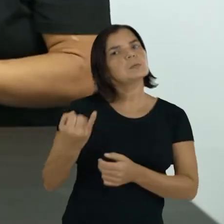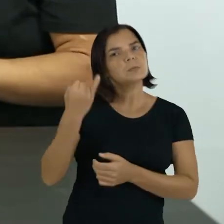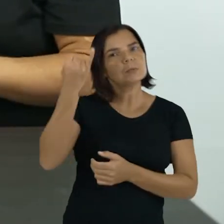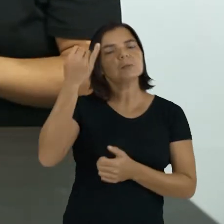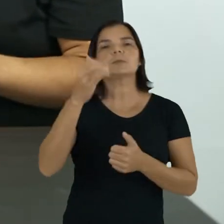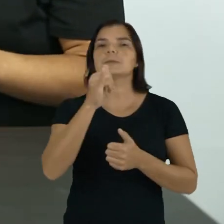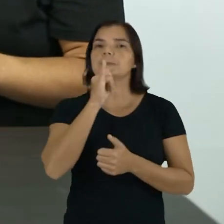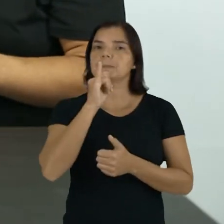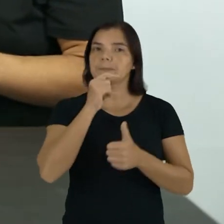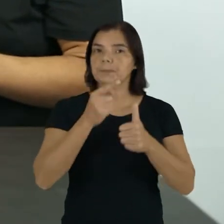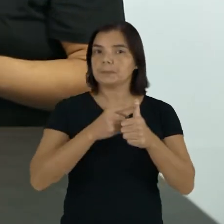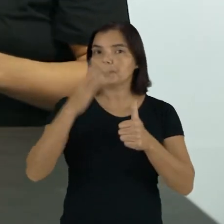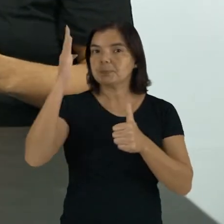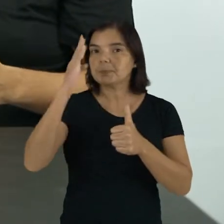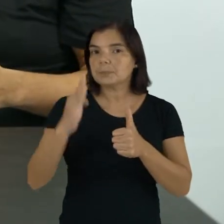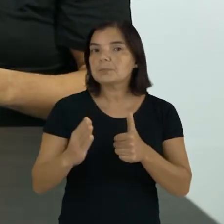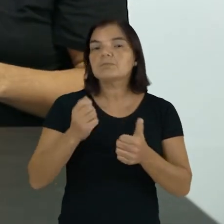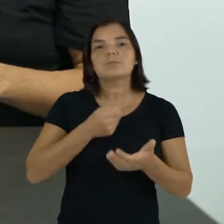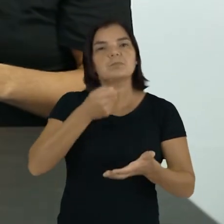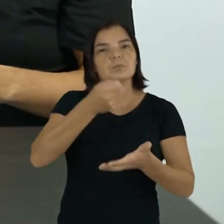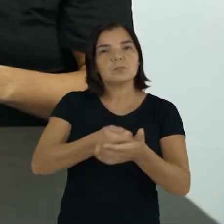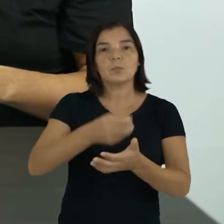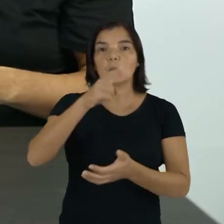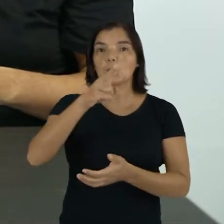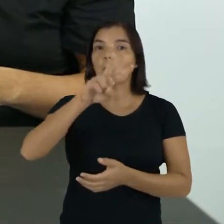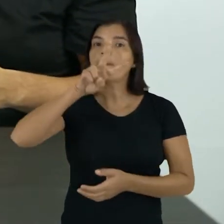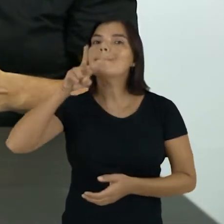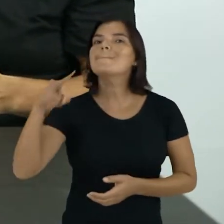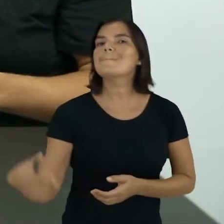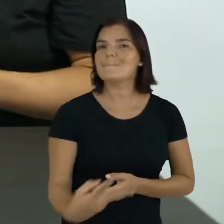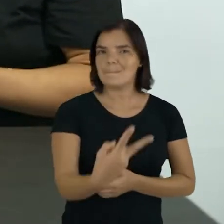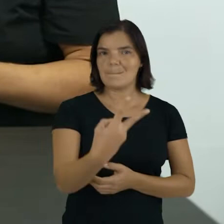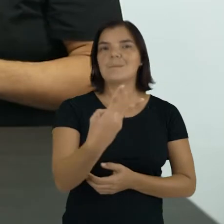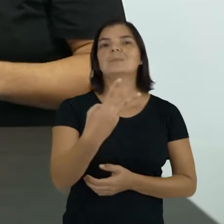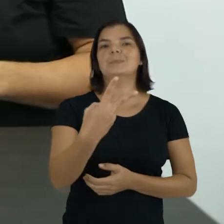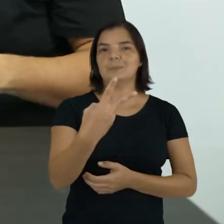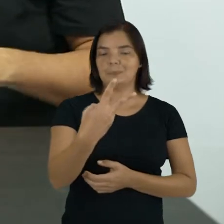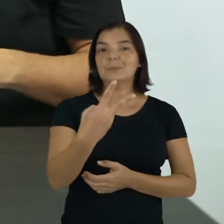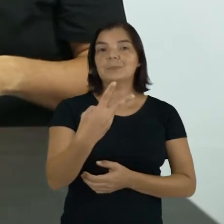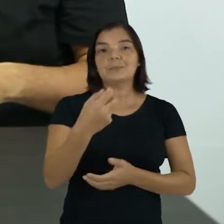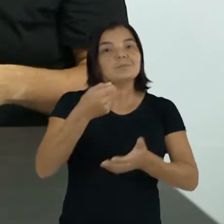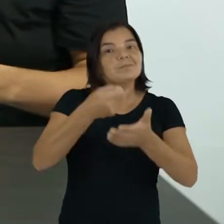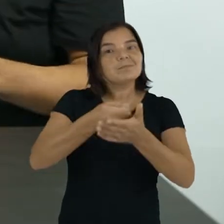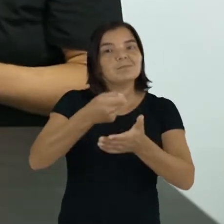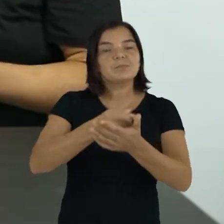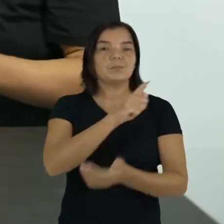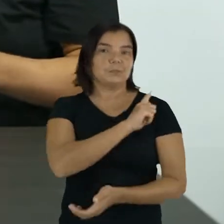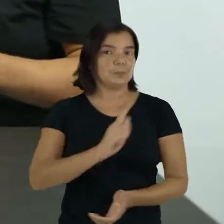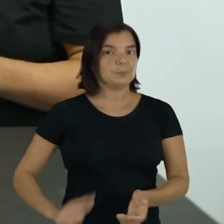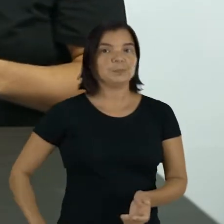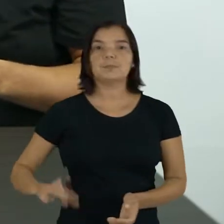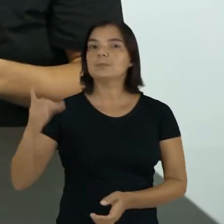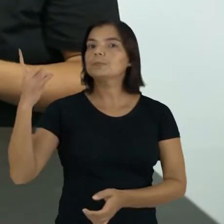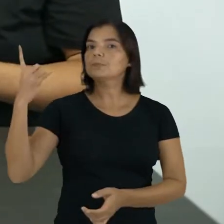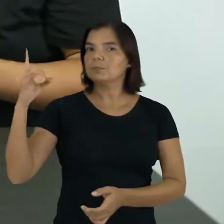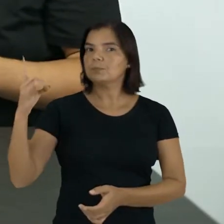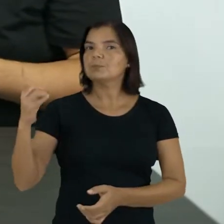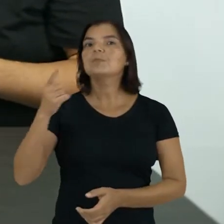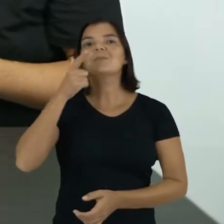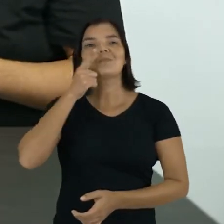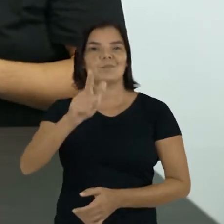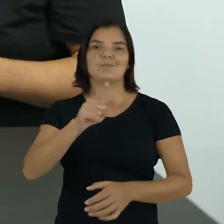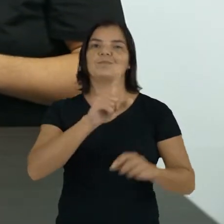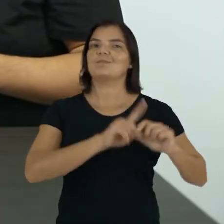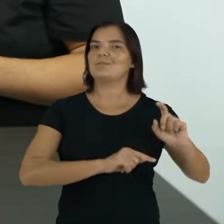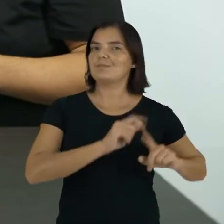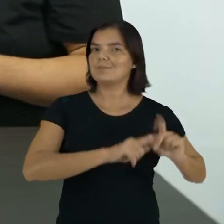exemplo, o Brasil, ele pagou 2 milhões de libras esterlinas para o governo boliviano para adquirir o Acre.